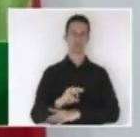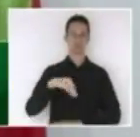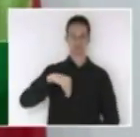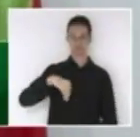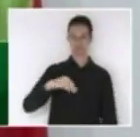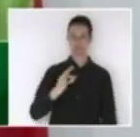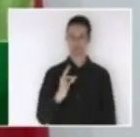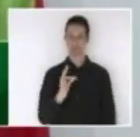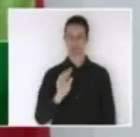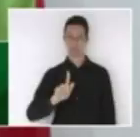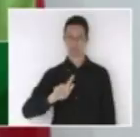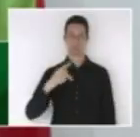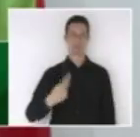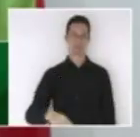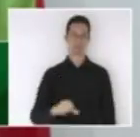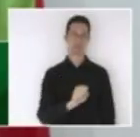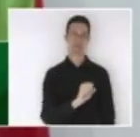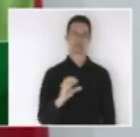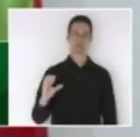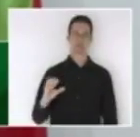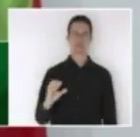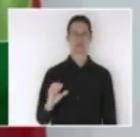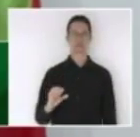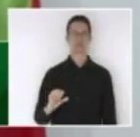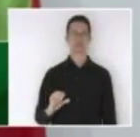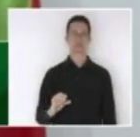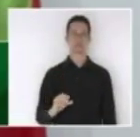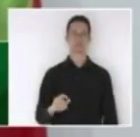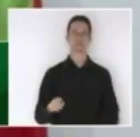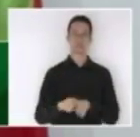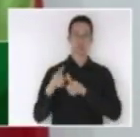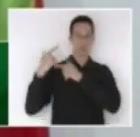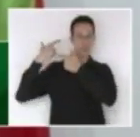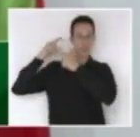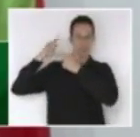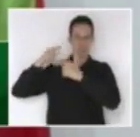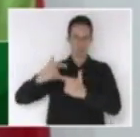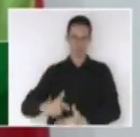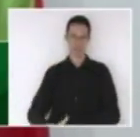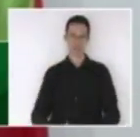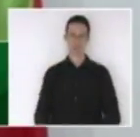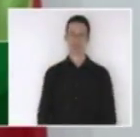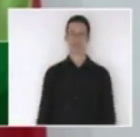catarinense e o tradicionalismo. E também aqui